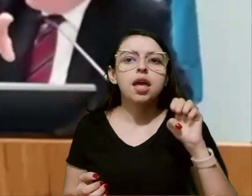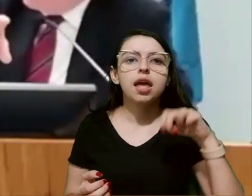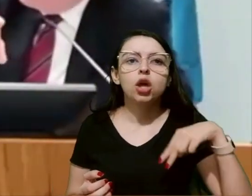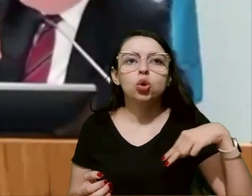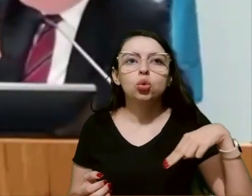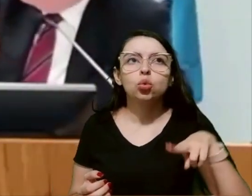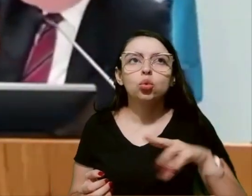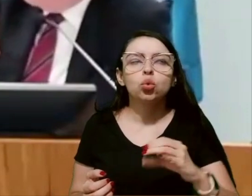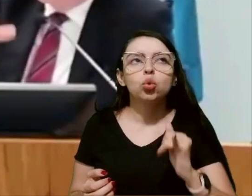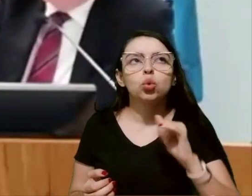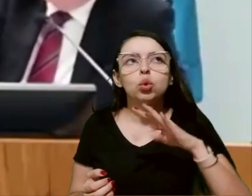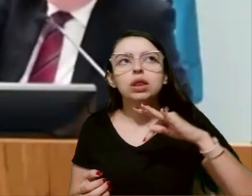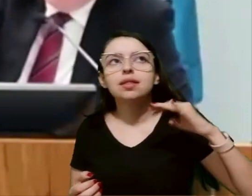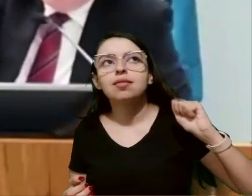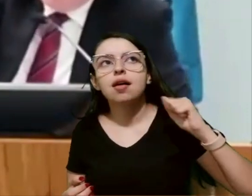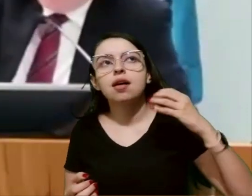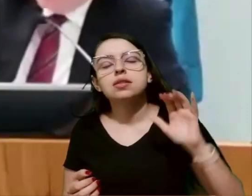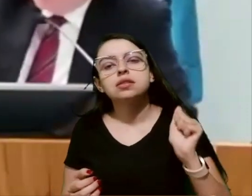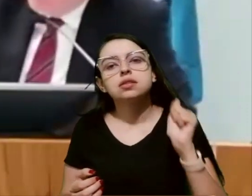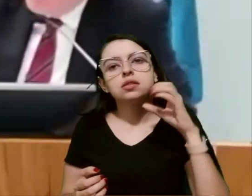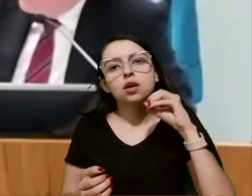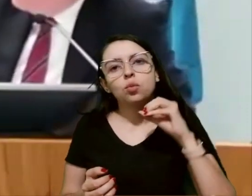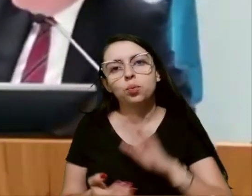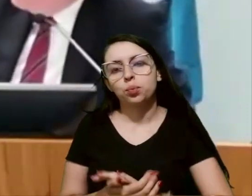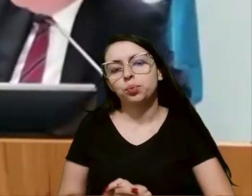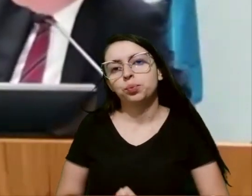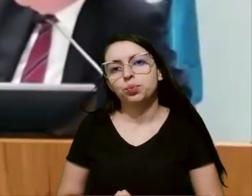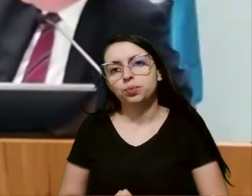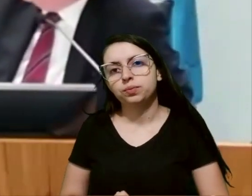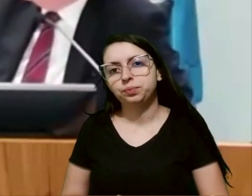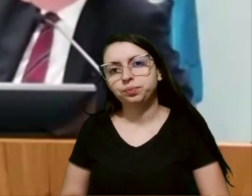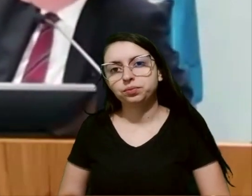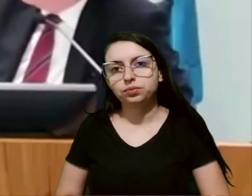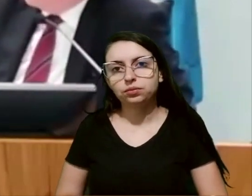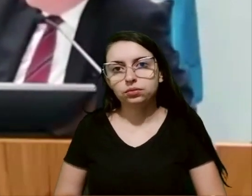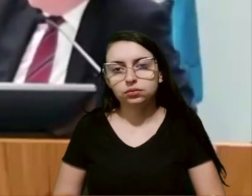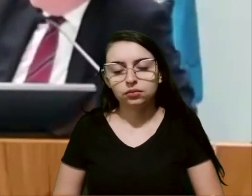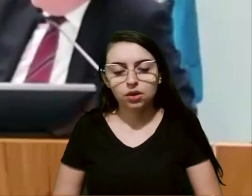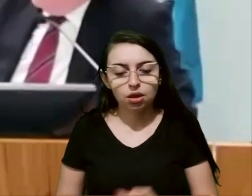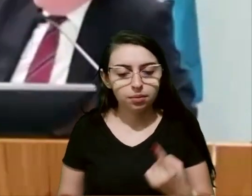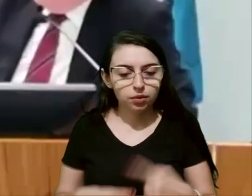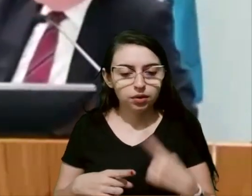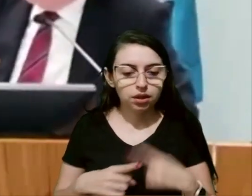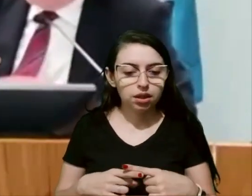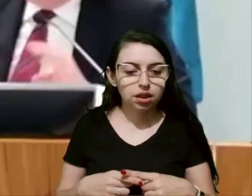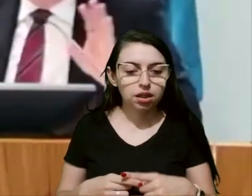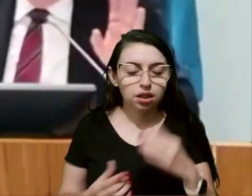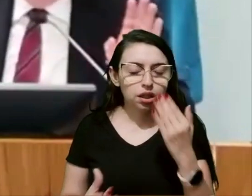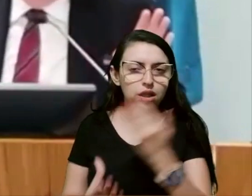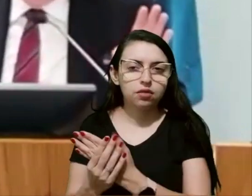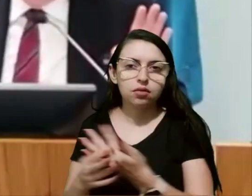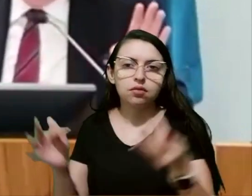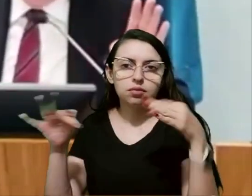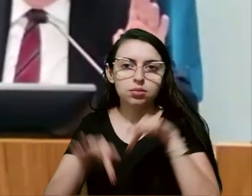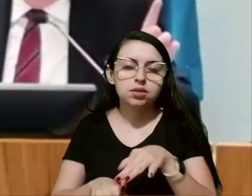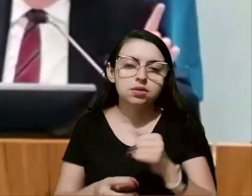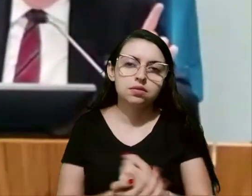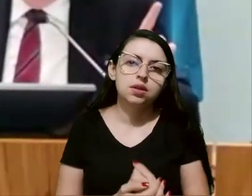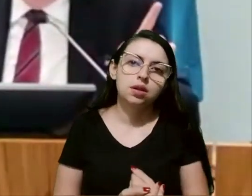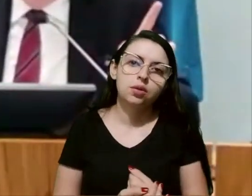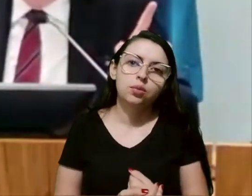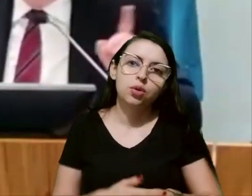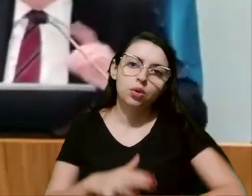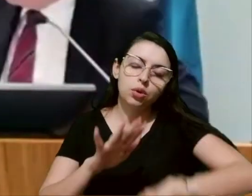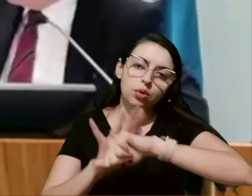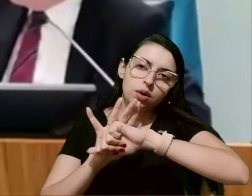da imputação. Isso significa materialidade, autoria e elemento subjetivo do tipo. Porque a sentença